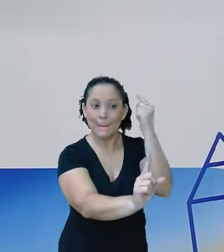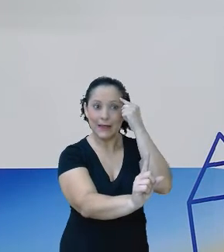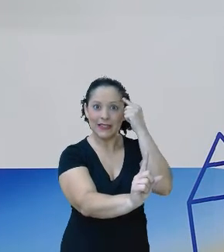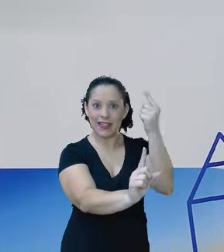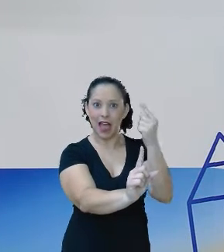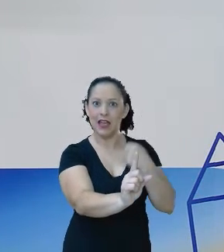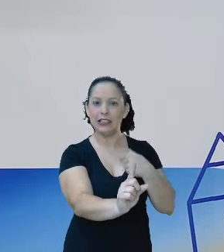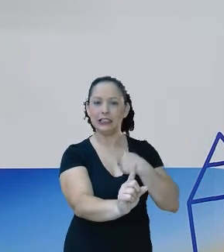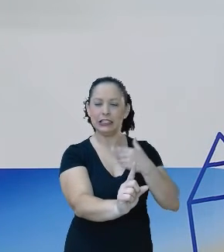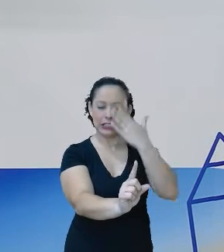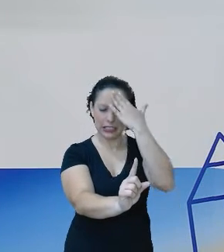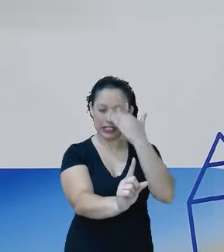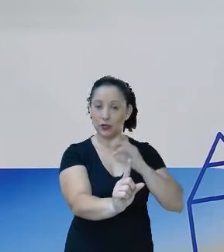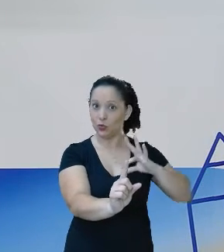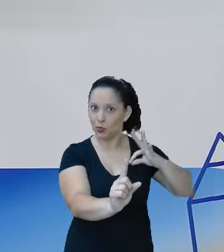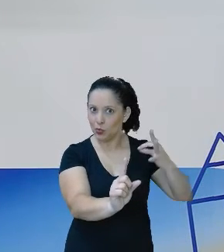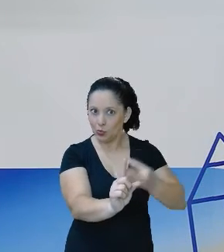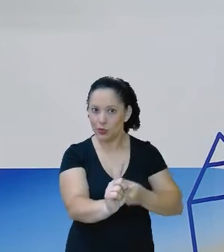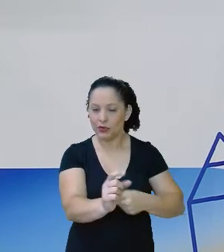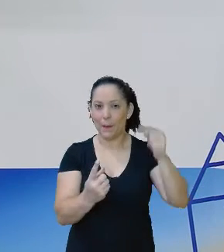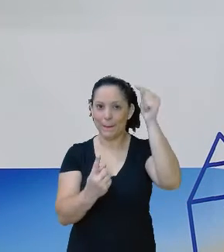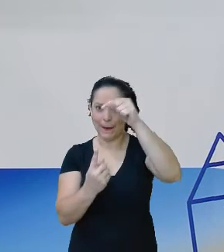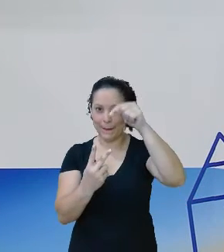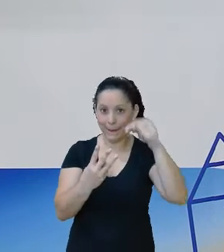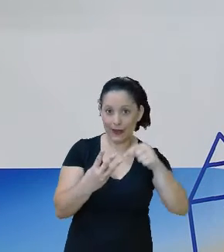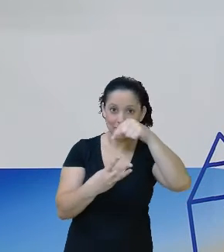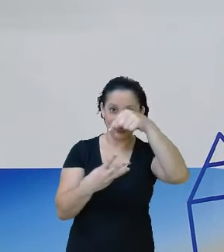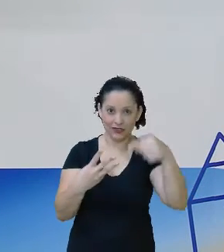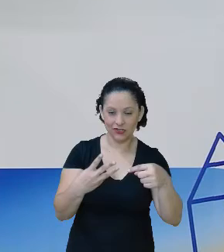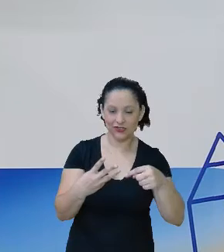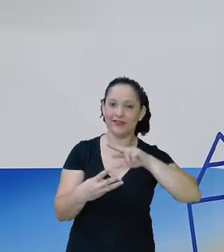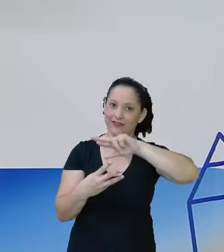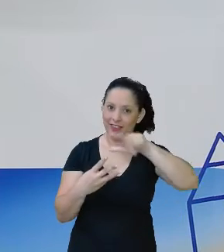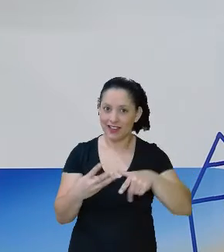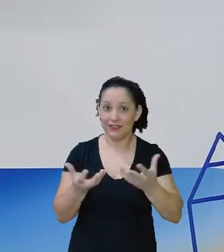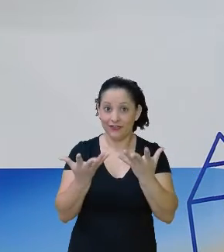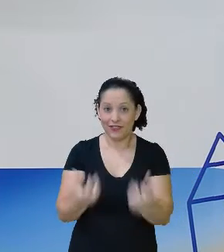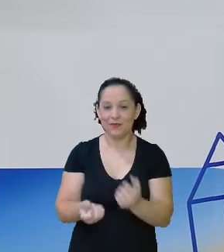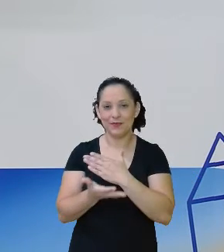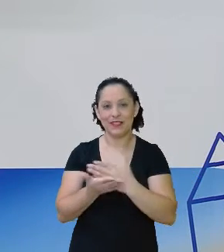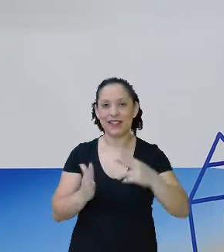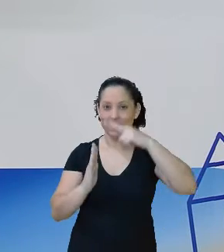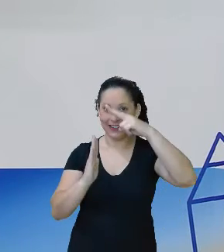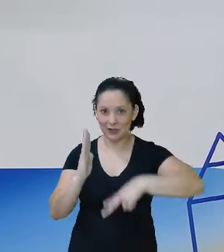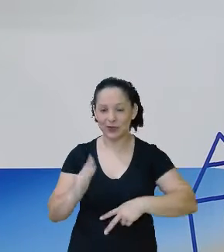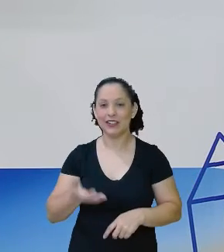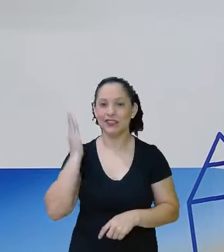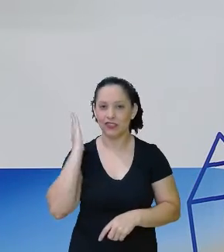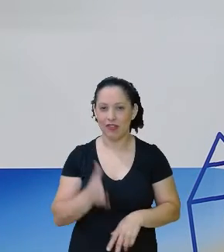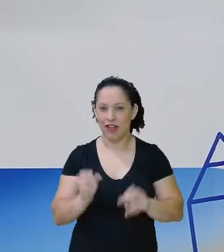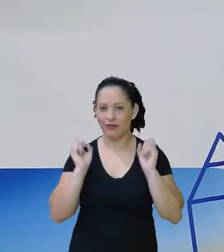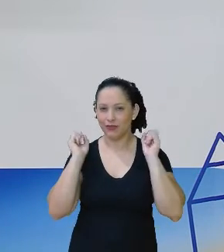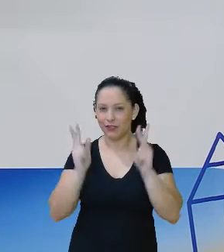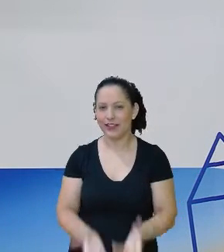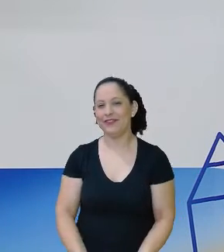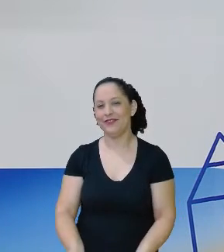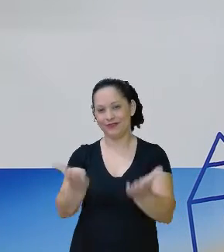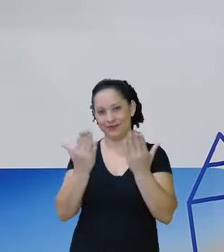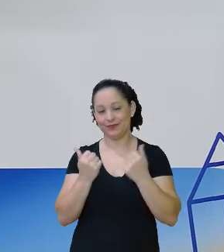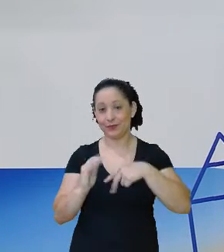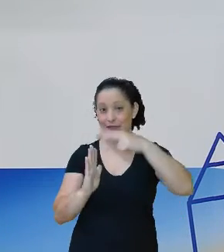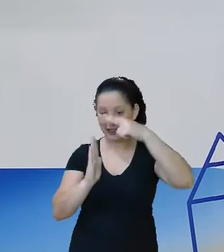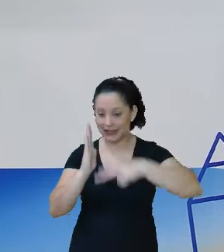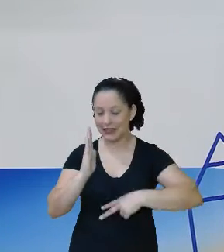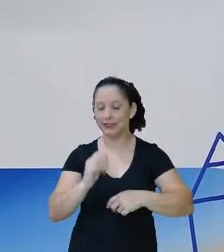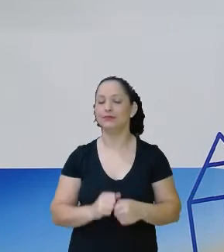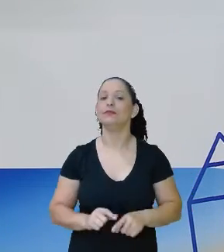dada essa revisão rápida, né, dos elementos do conto, vamos começar nossa leitura. Estão prontos? Então vamos lá.